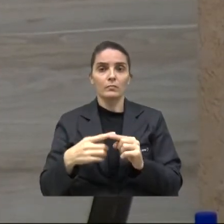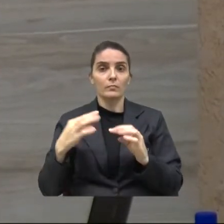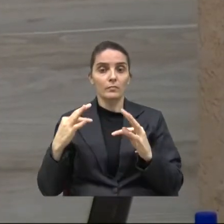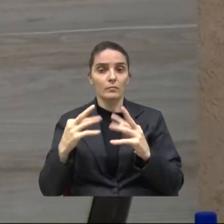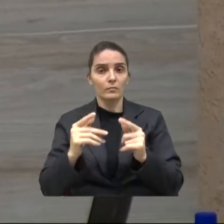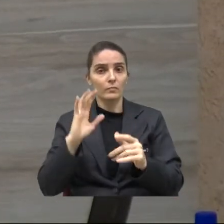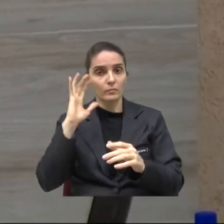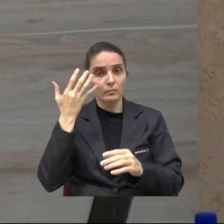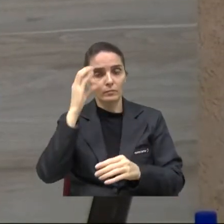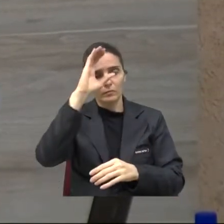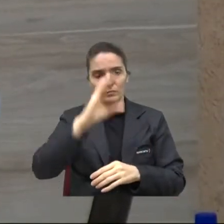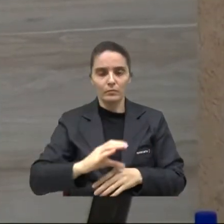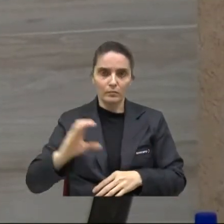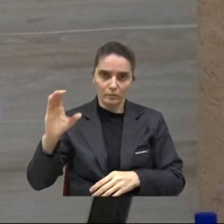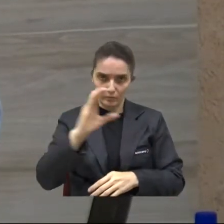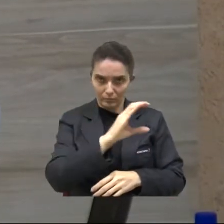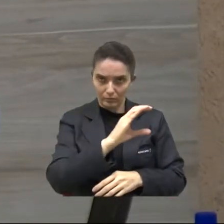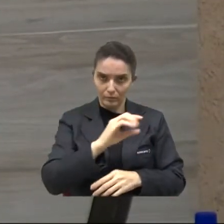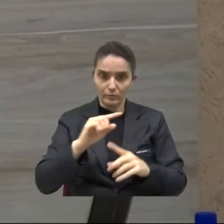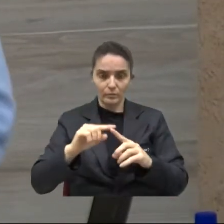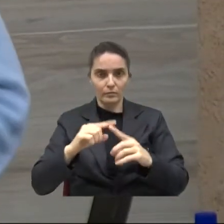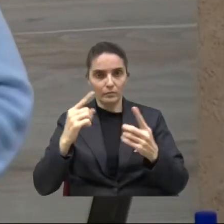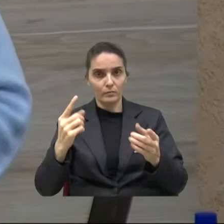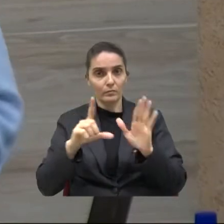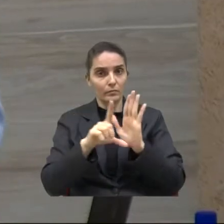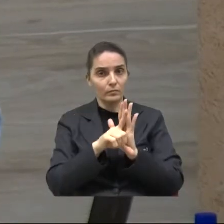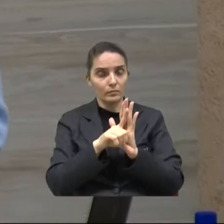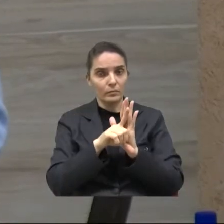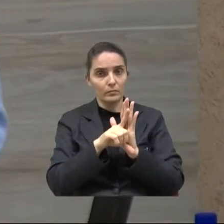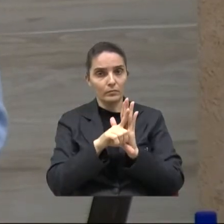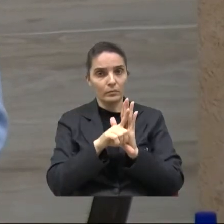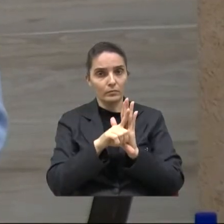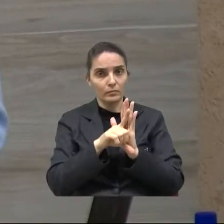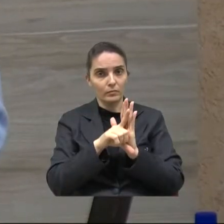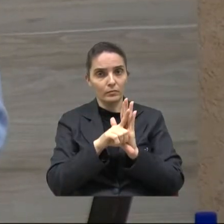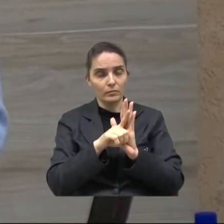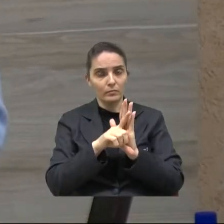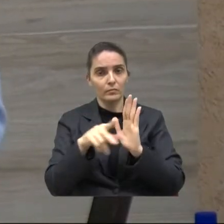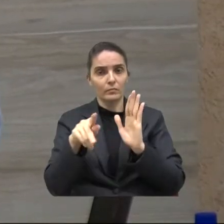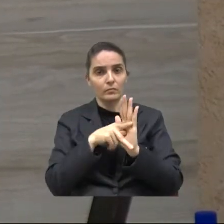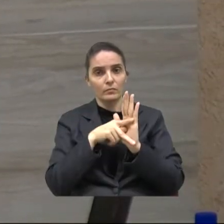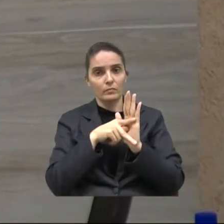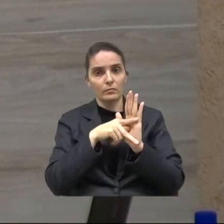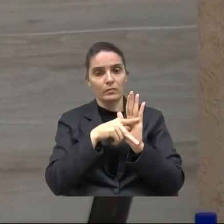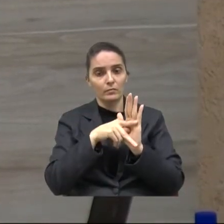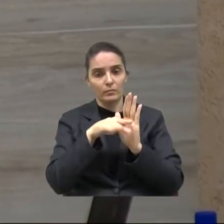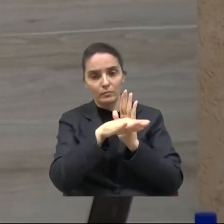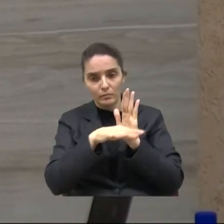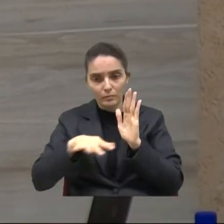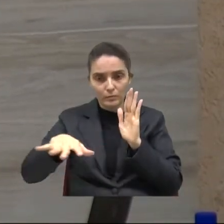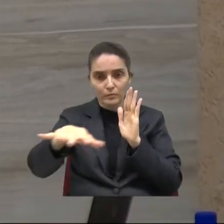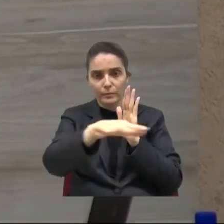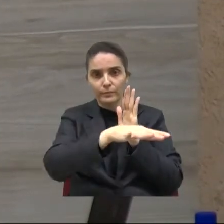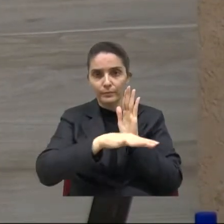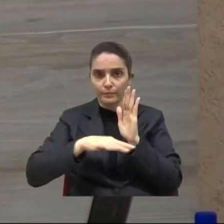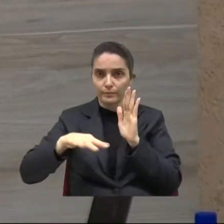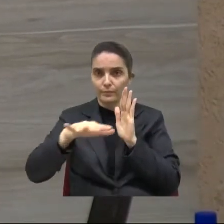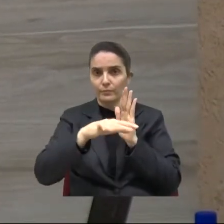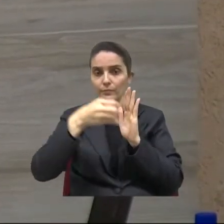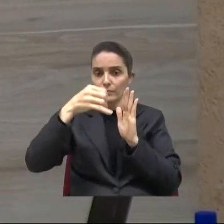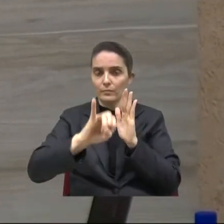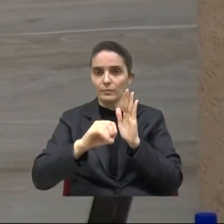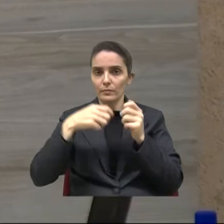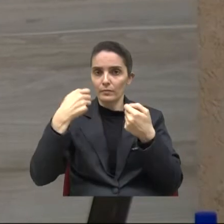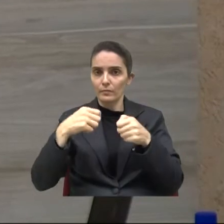Católica. A lei é para todos. Quando há necessidade de